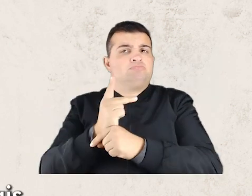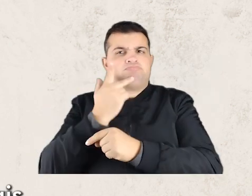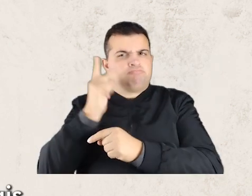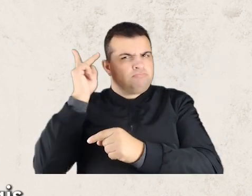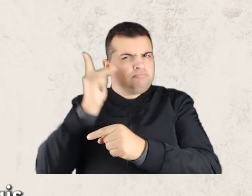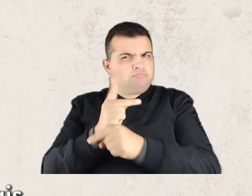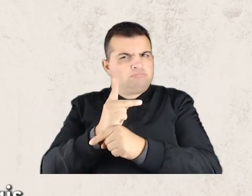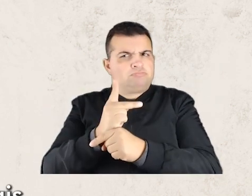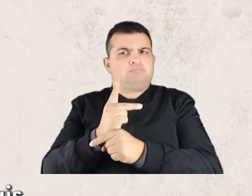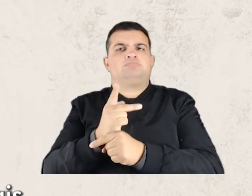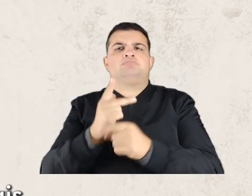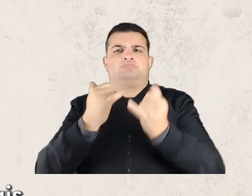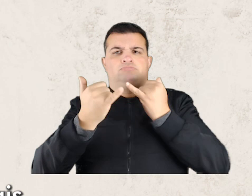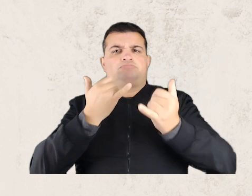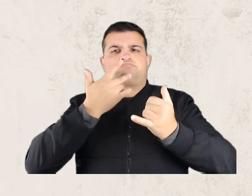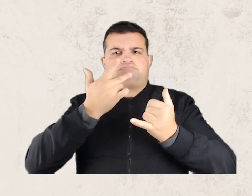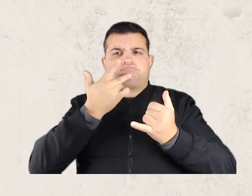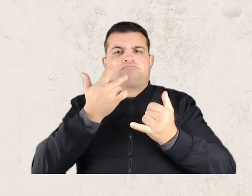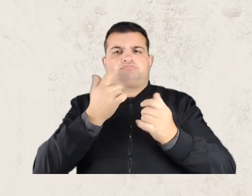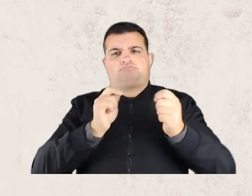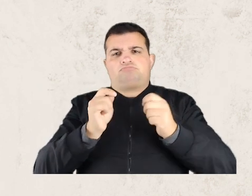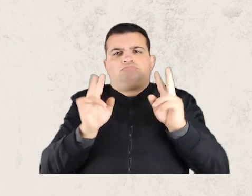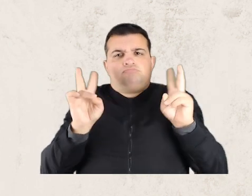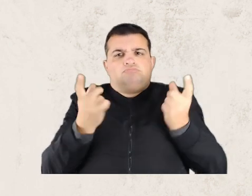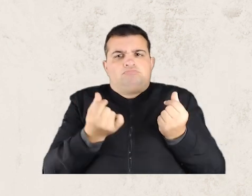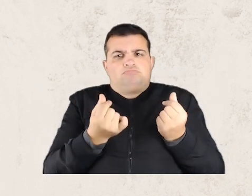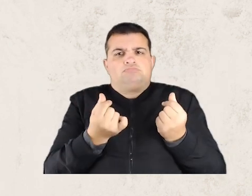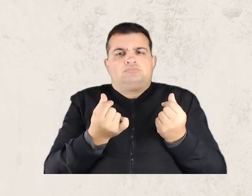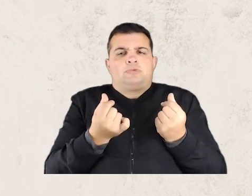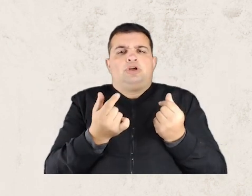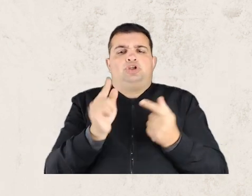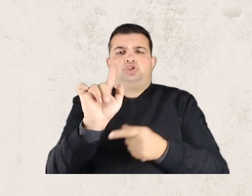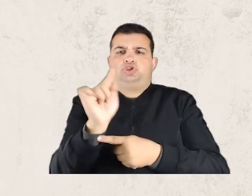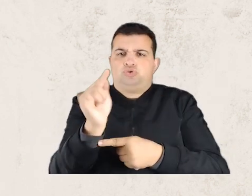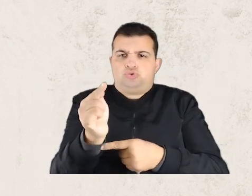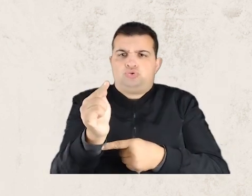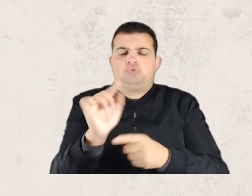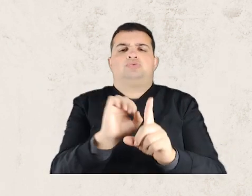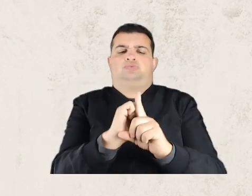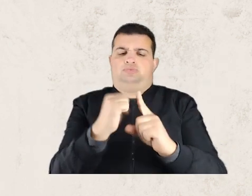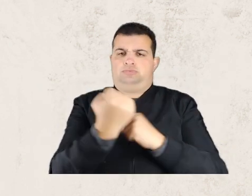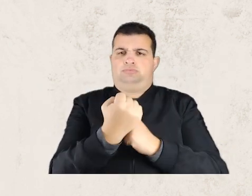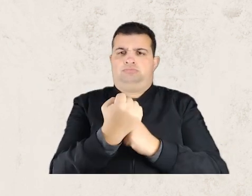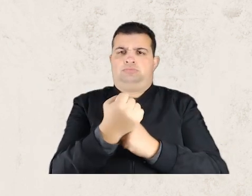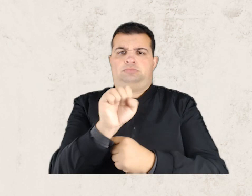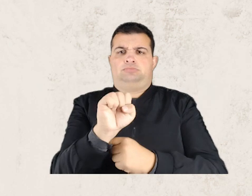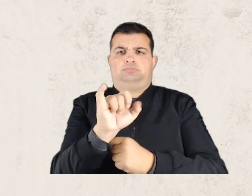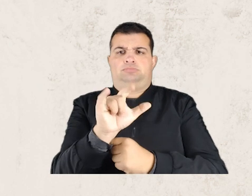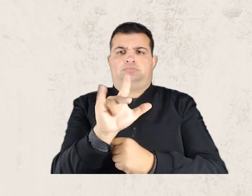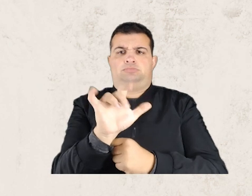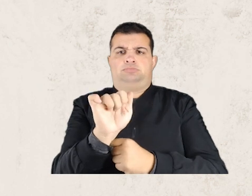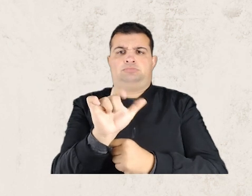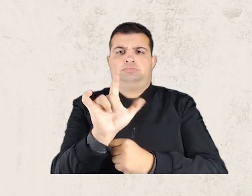dos indivíduos dentro das relações sociais. E estas relações sociais marcadas pelos processos históricos. Quando eu